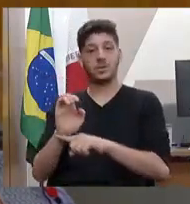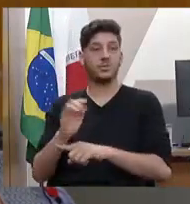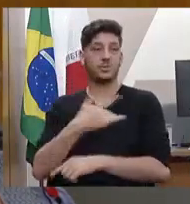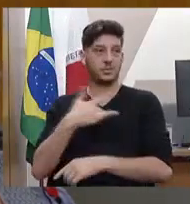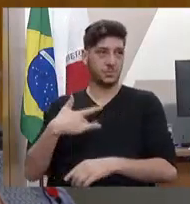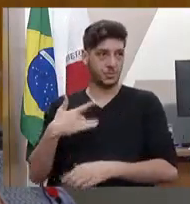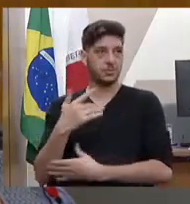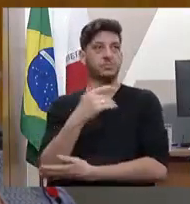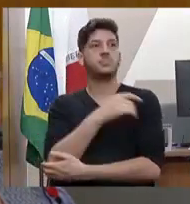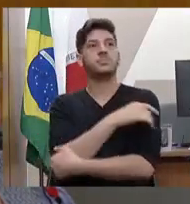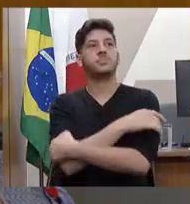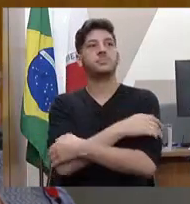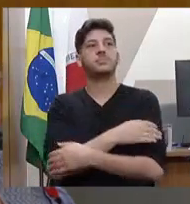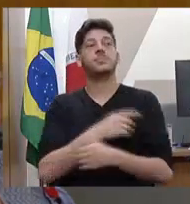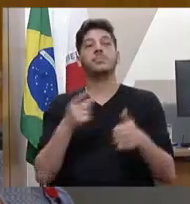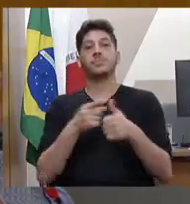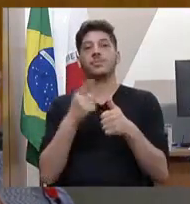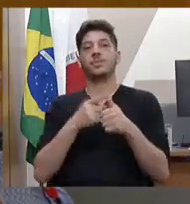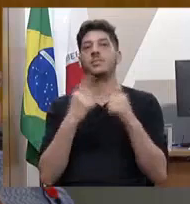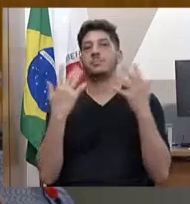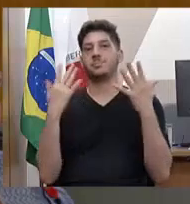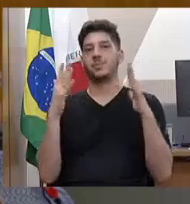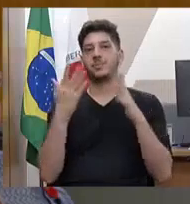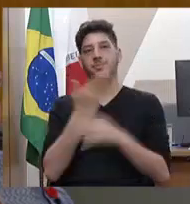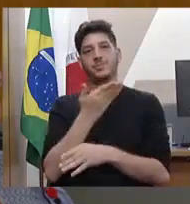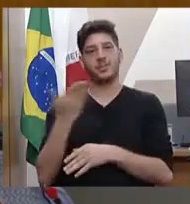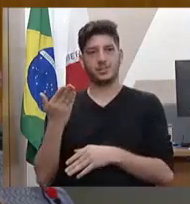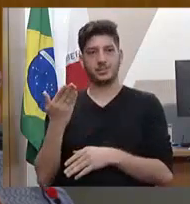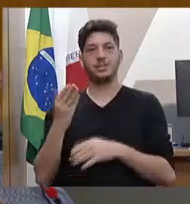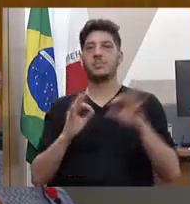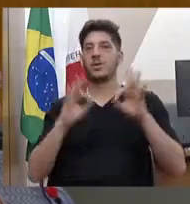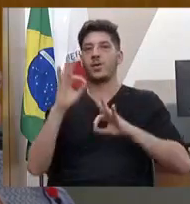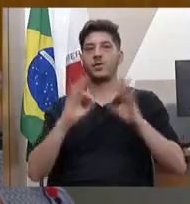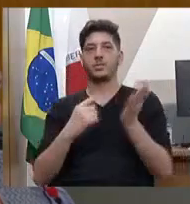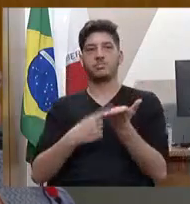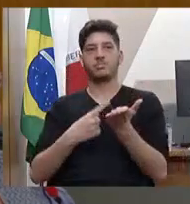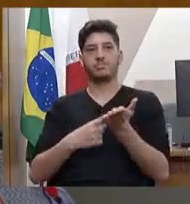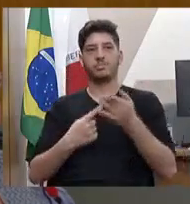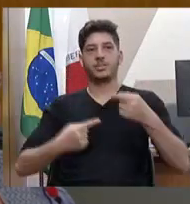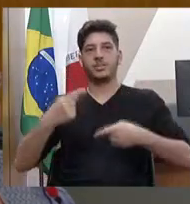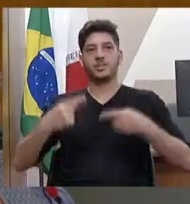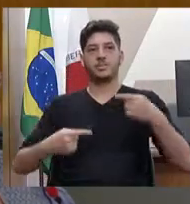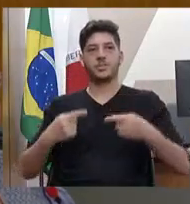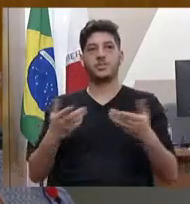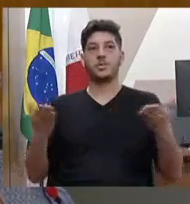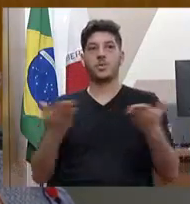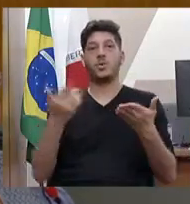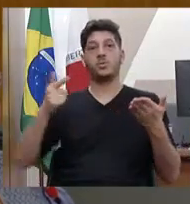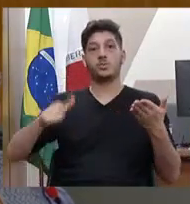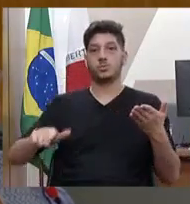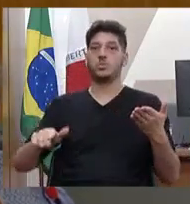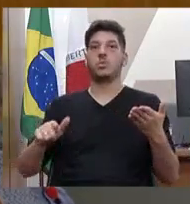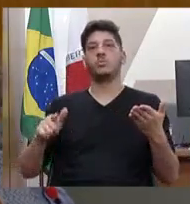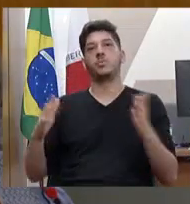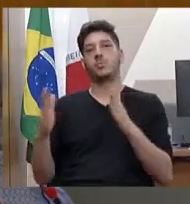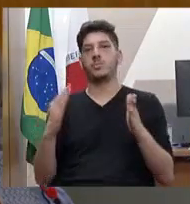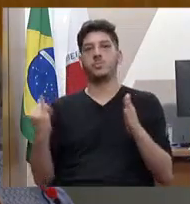primeiro quero parabenizar pela iniciativa de realização desse debate é uma coisa altamente positiva